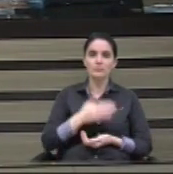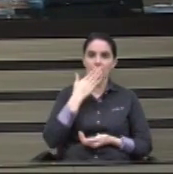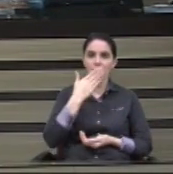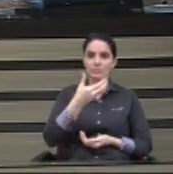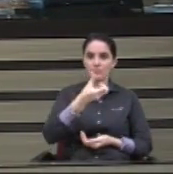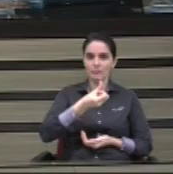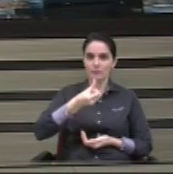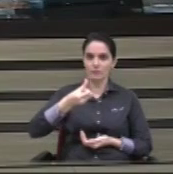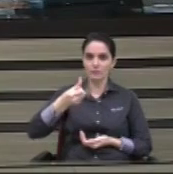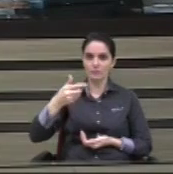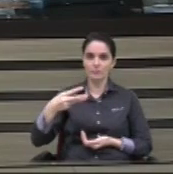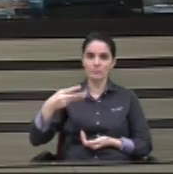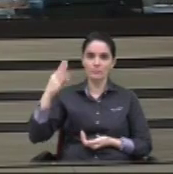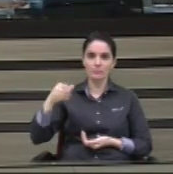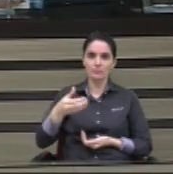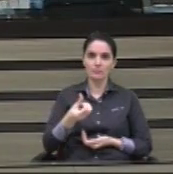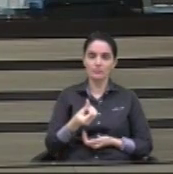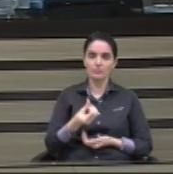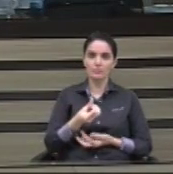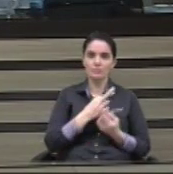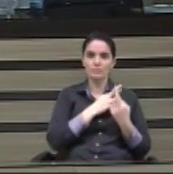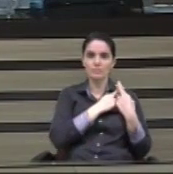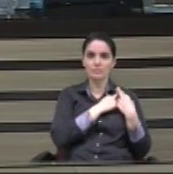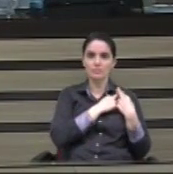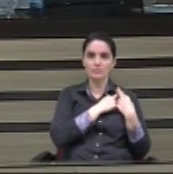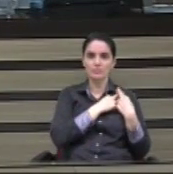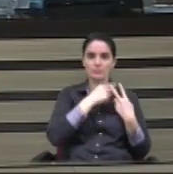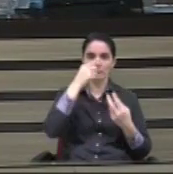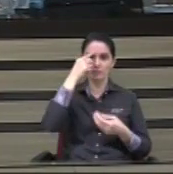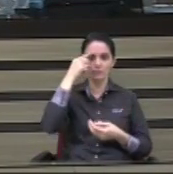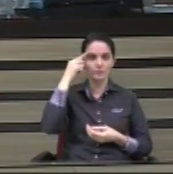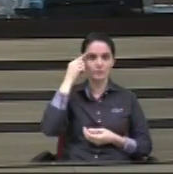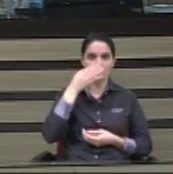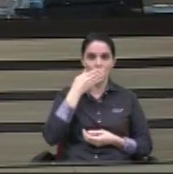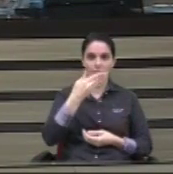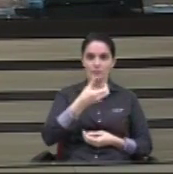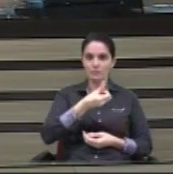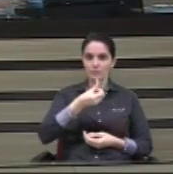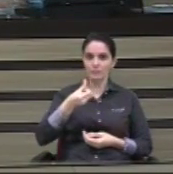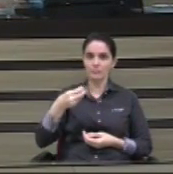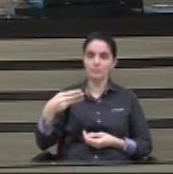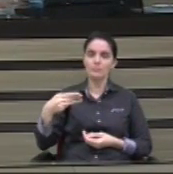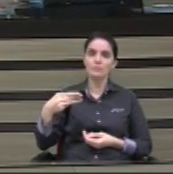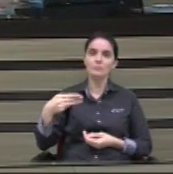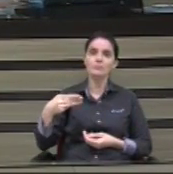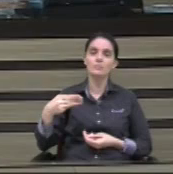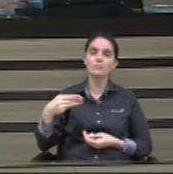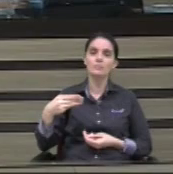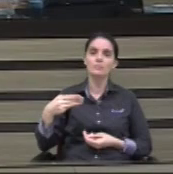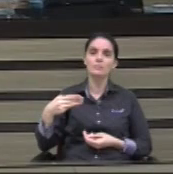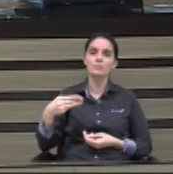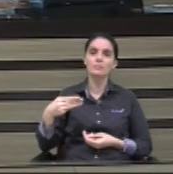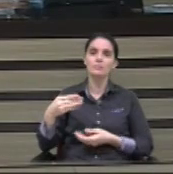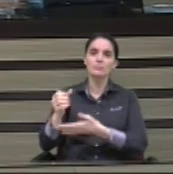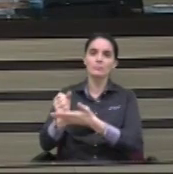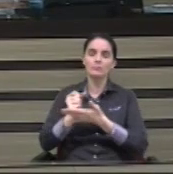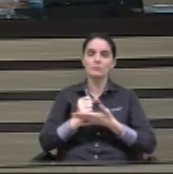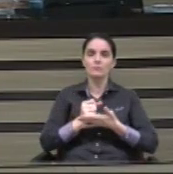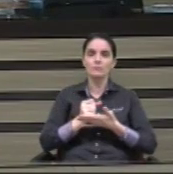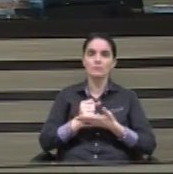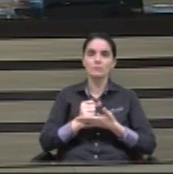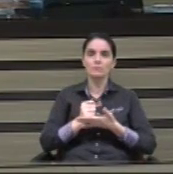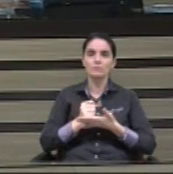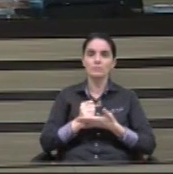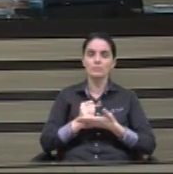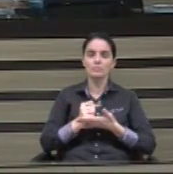Requerimento 663/2016. Autor, vereador Dr. Júlio. Requerimento 663 é recebido pela mesa e